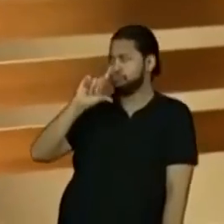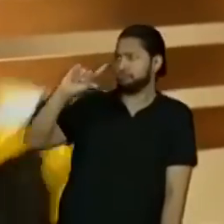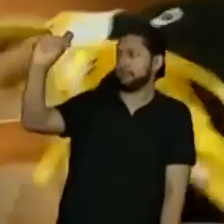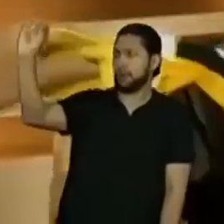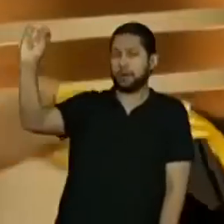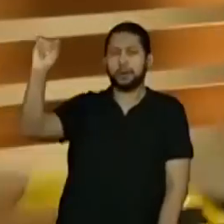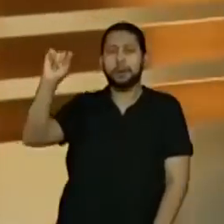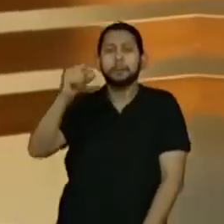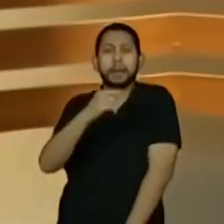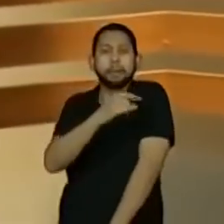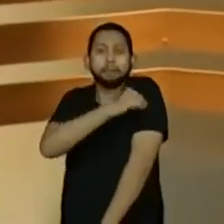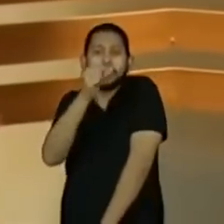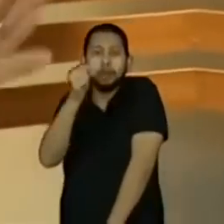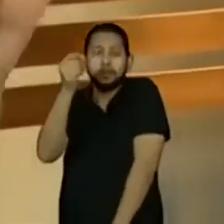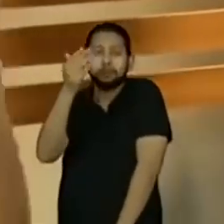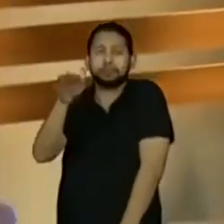embora.